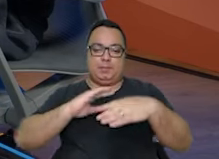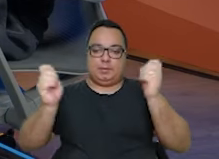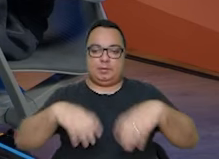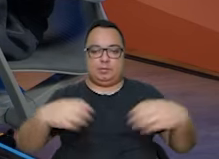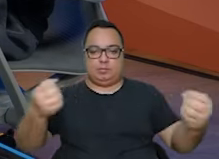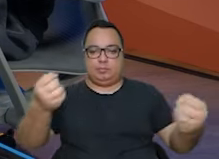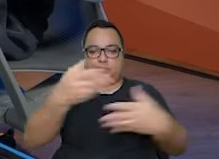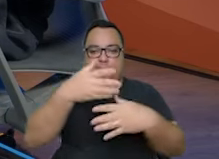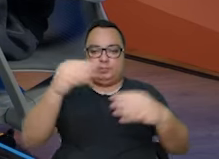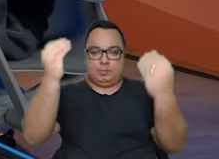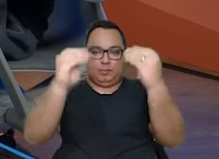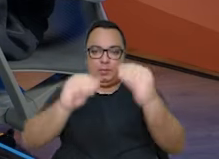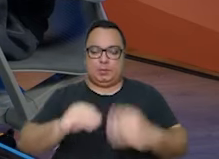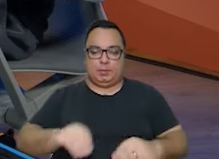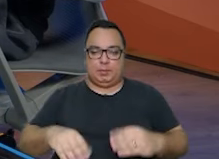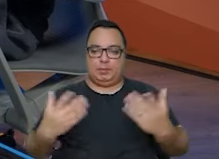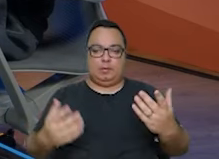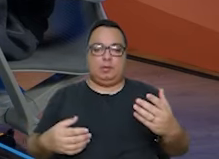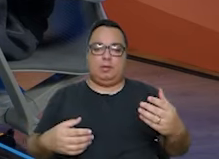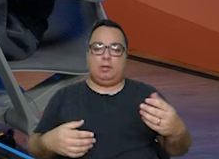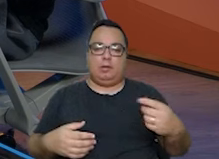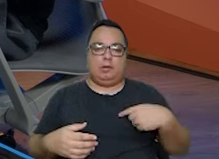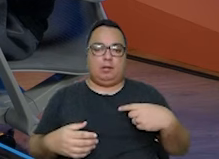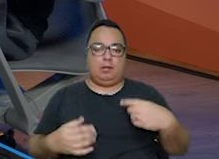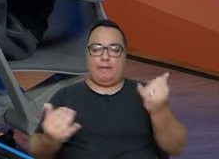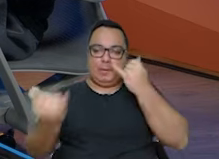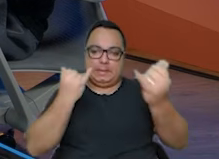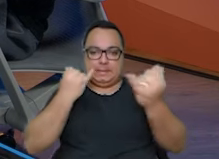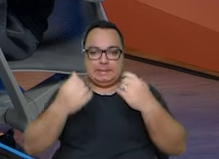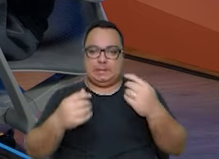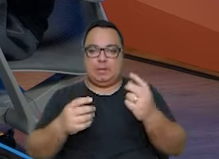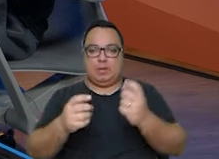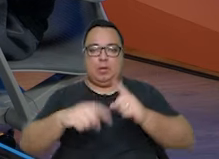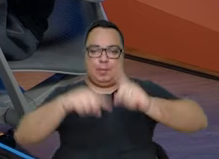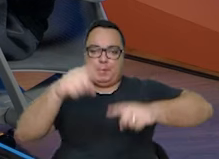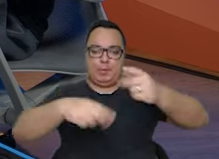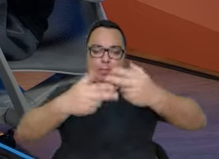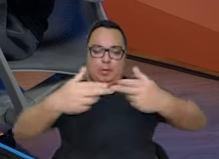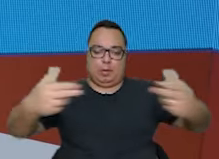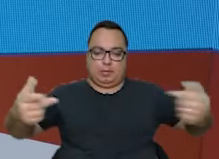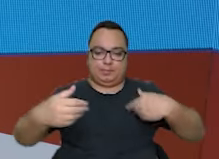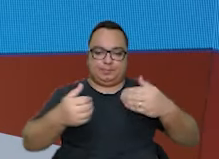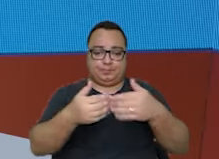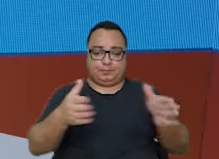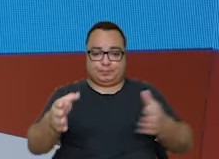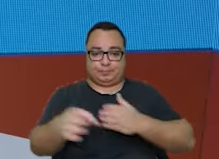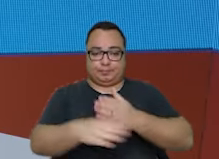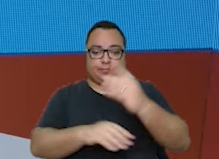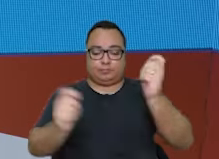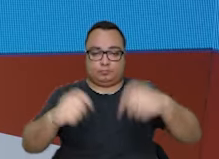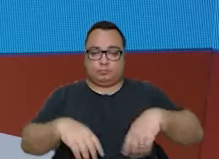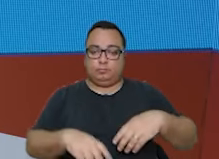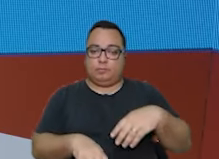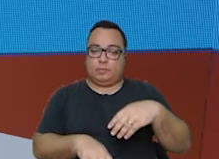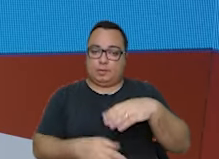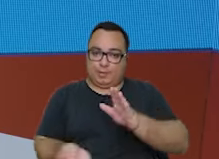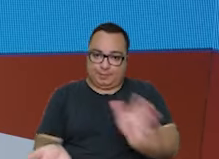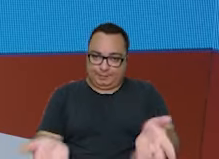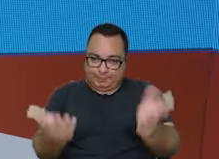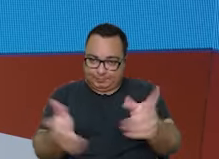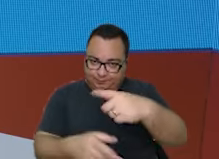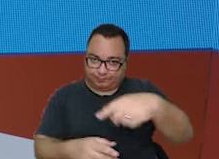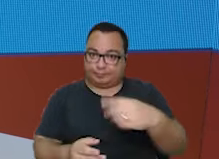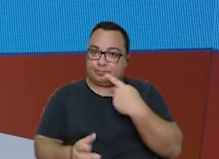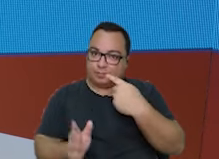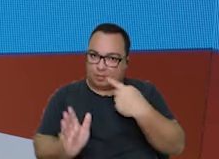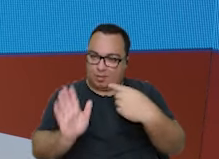coloca notícias atualiza informações sobre seus produtos abre o canal inclusive é importante incentivar o consumidor a falar